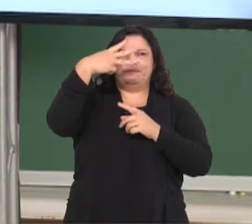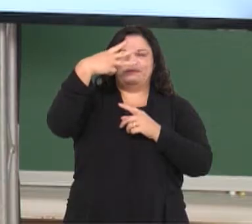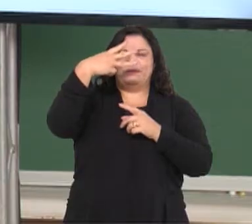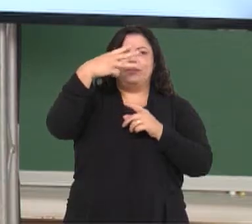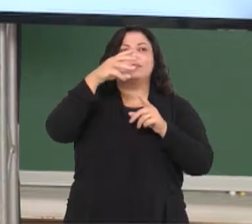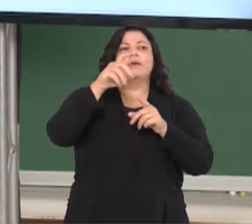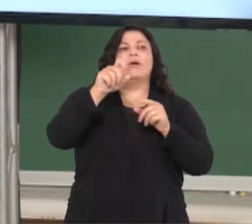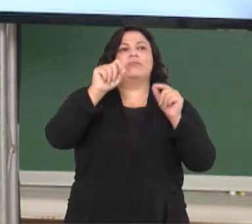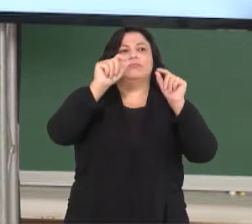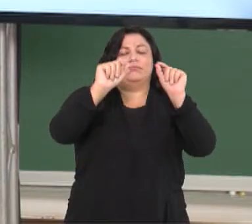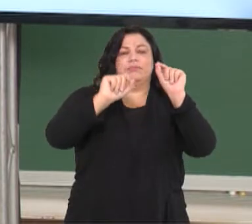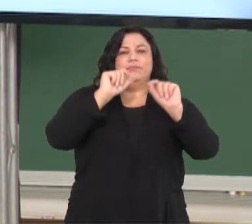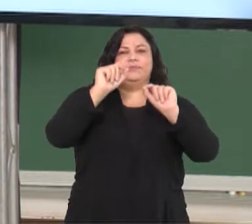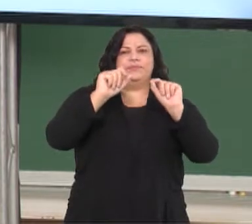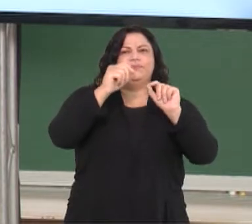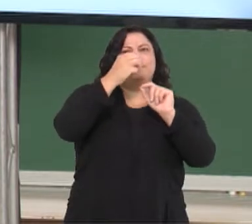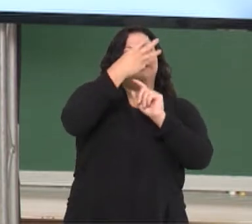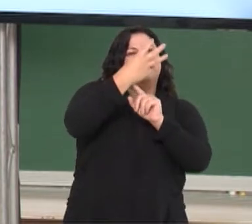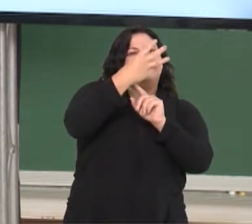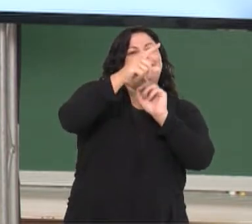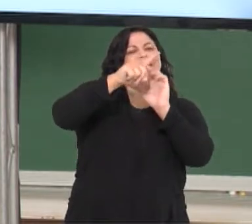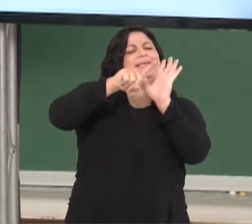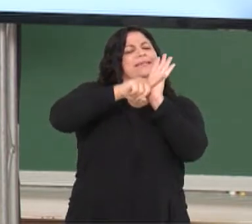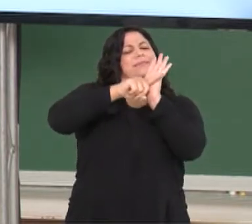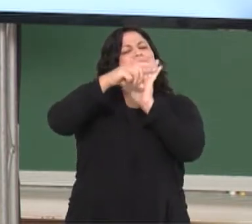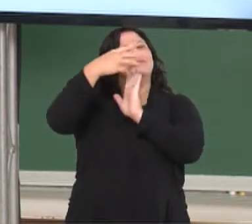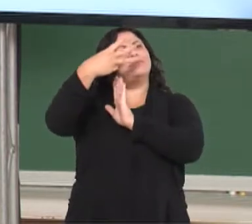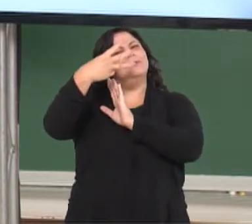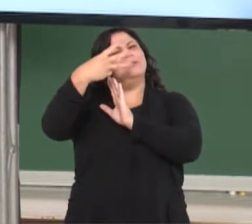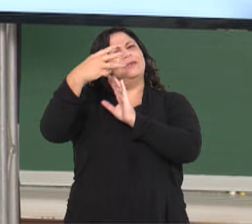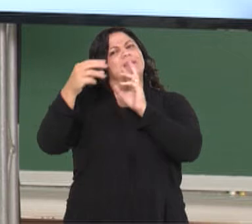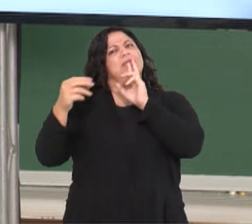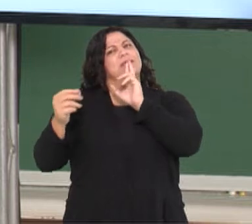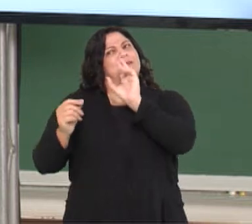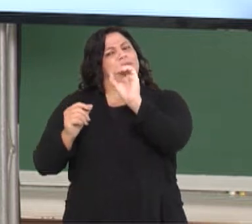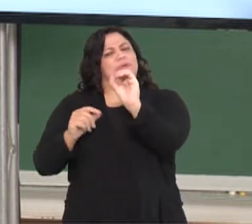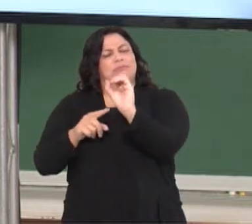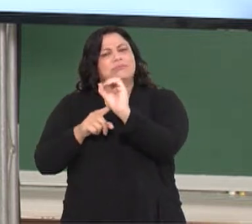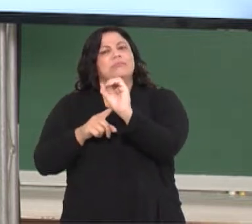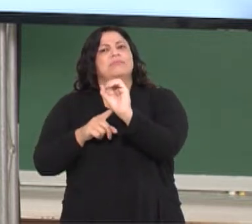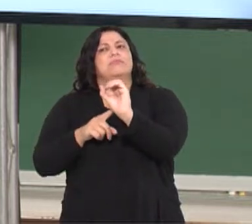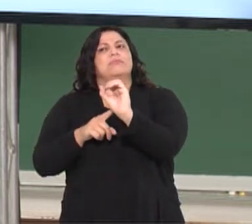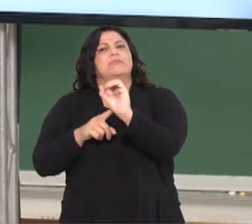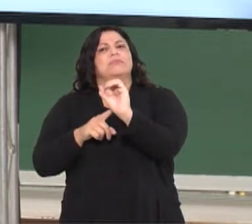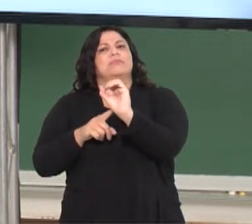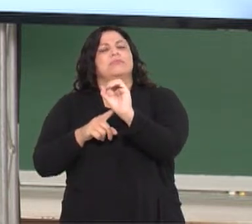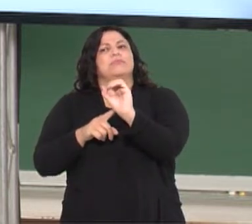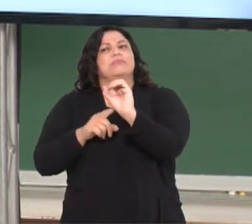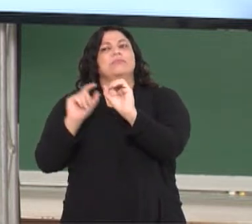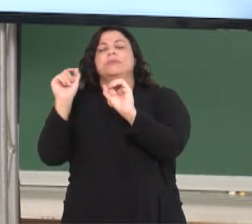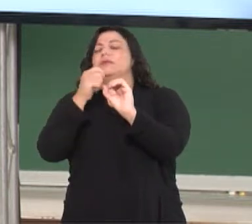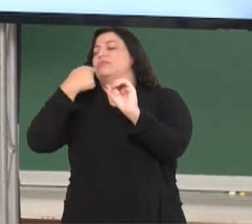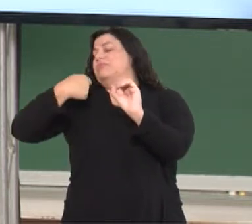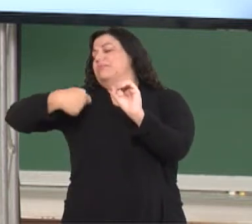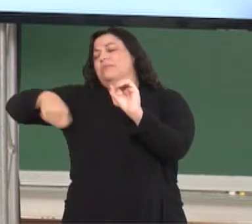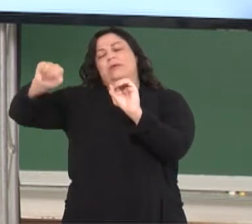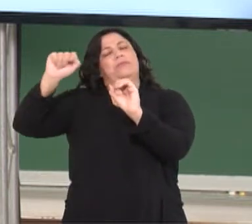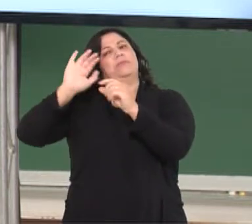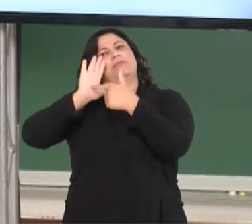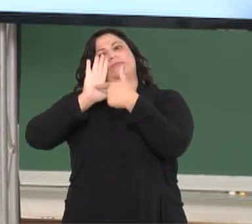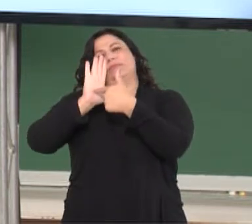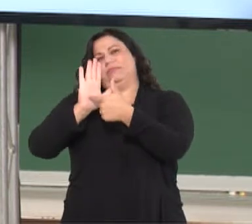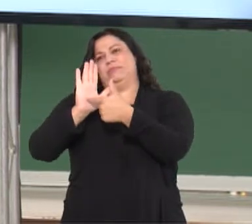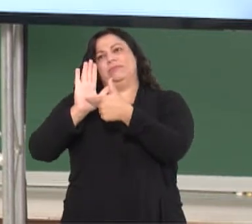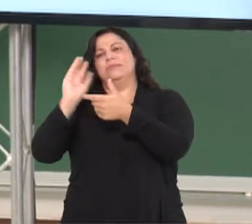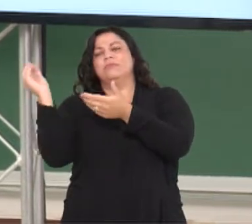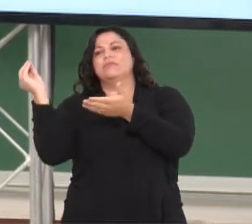então? 3 menos 3, quanto dá a gente mesmo? Zero, coeficiente zero, não há necessidade de eu estar expondo este